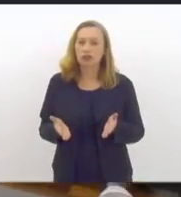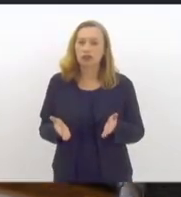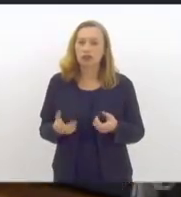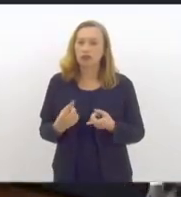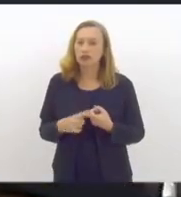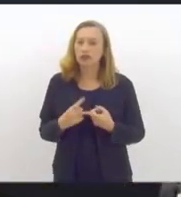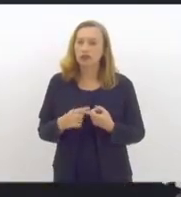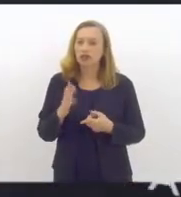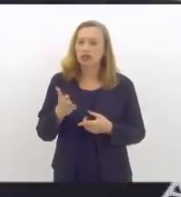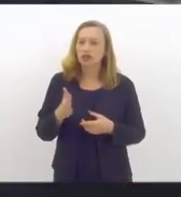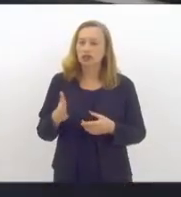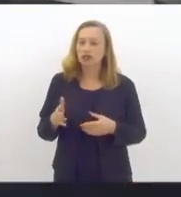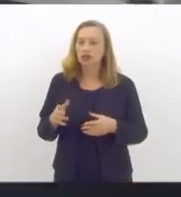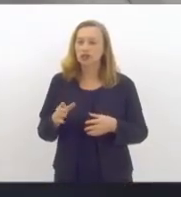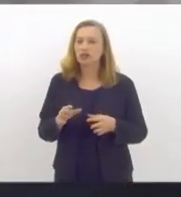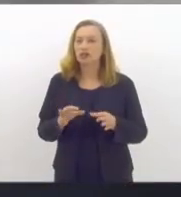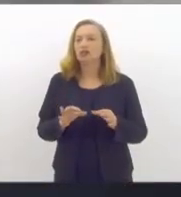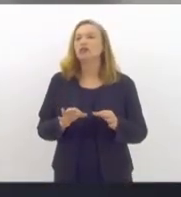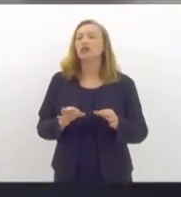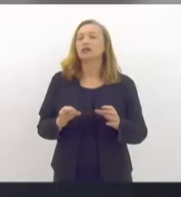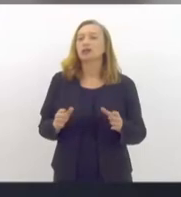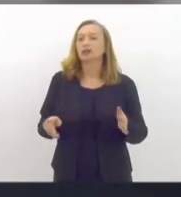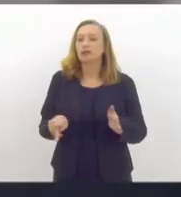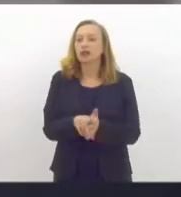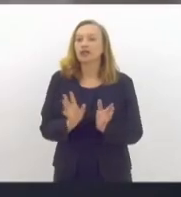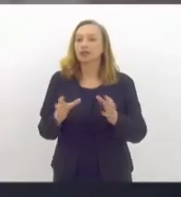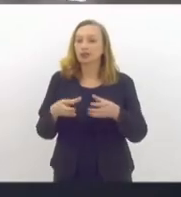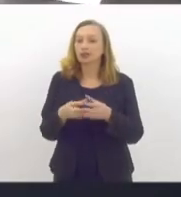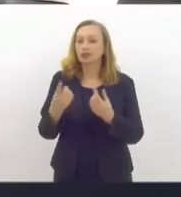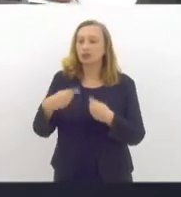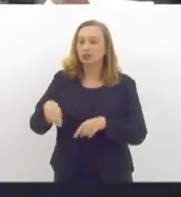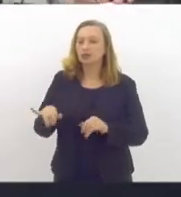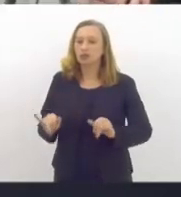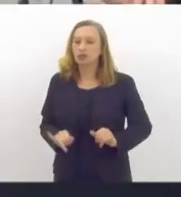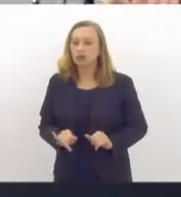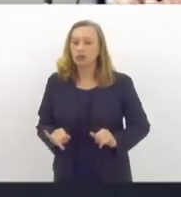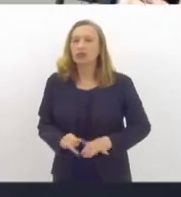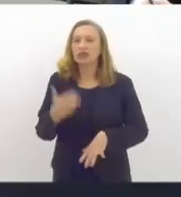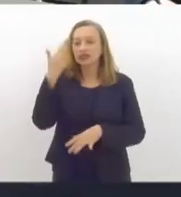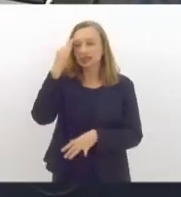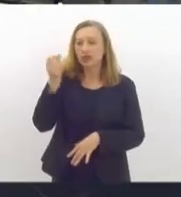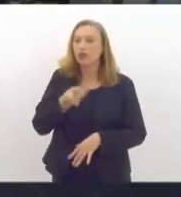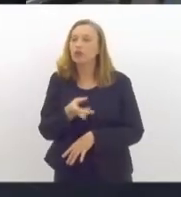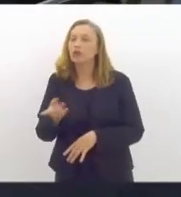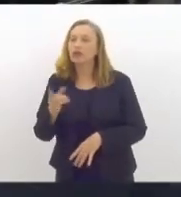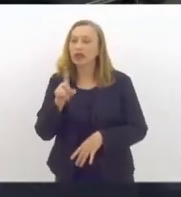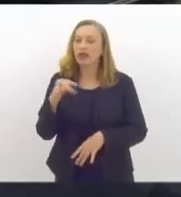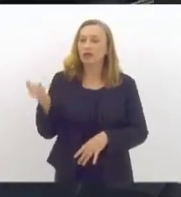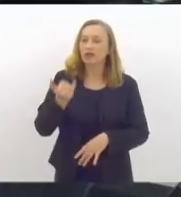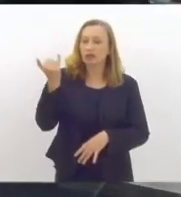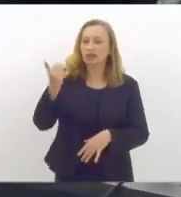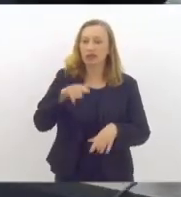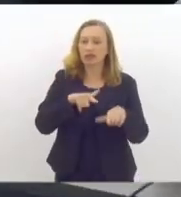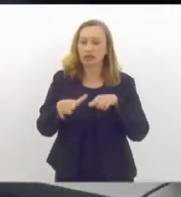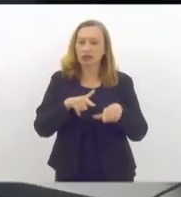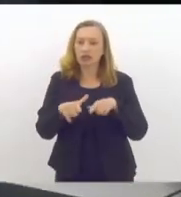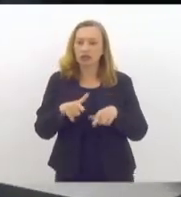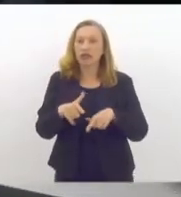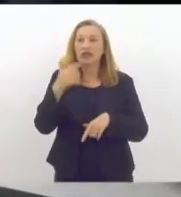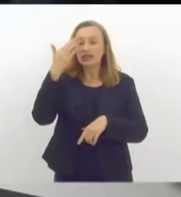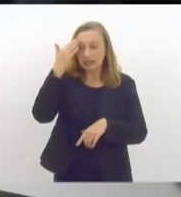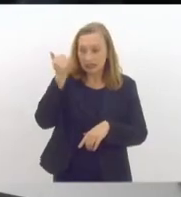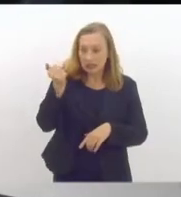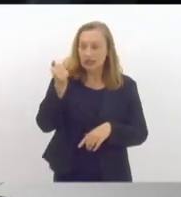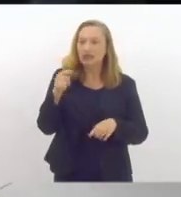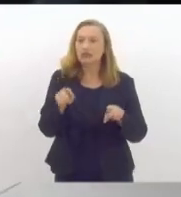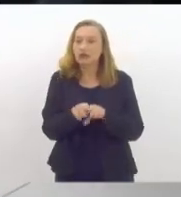porque já fui do Mecanismo Estadual de Prevenção e Combate à Tortura e sei o quanto é importante esse trabalho. E sei o